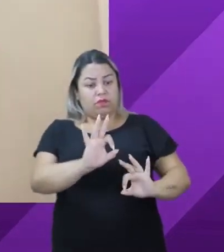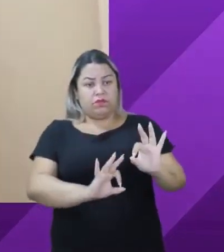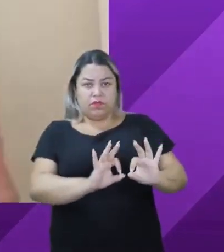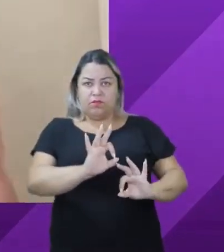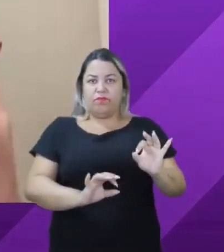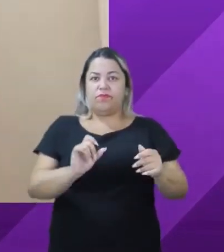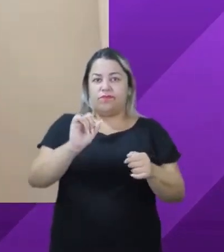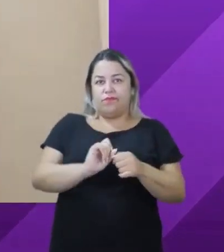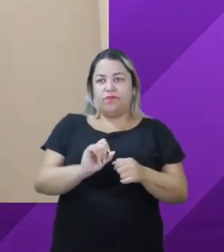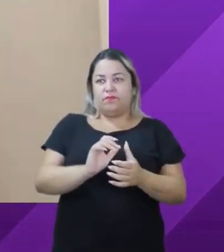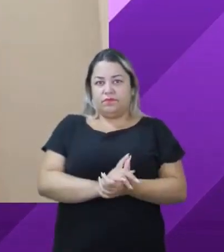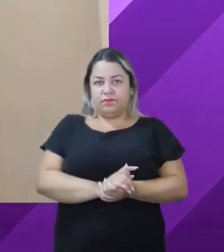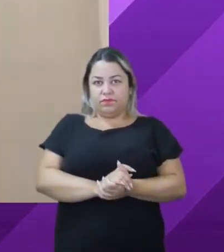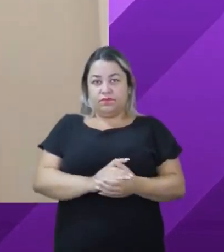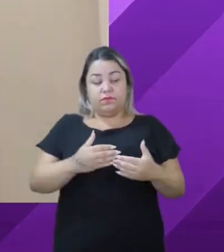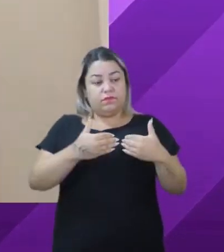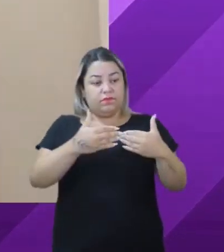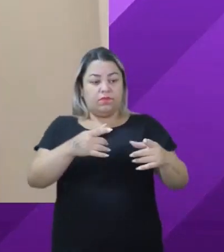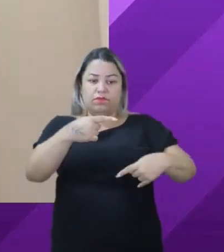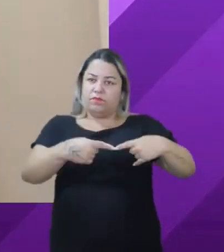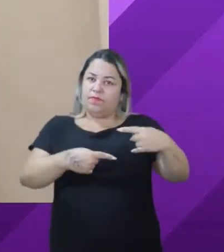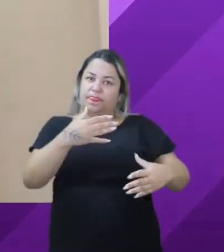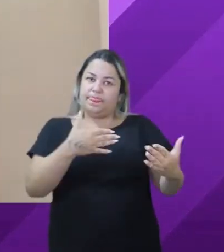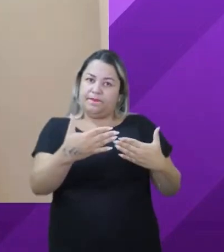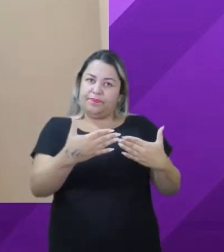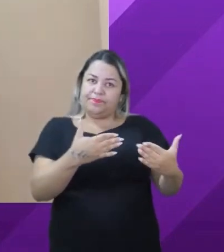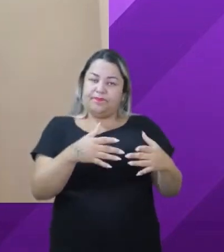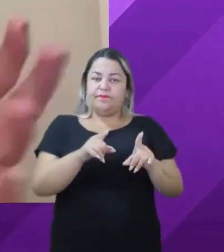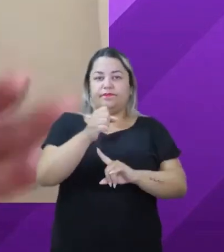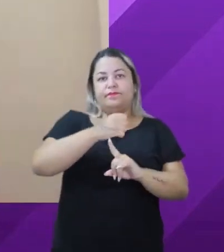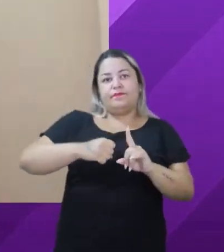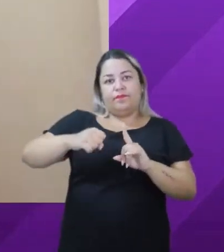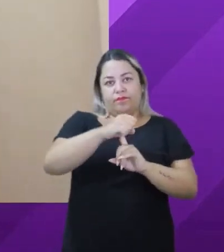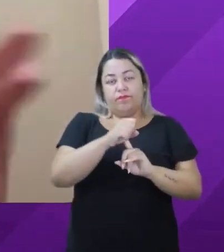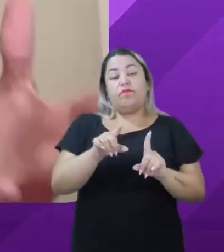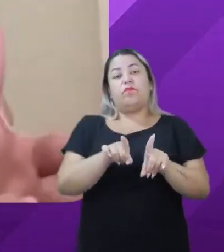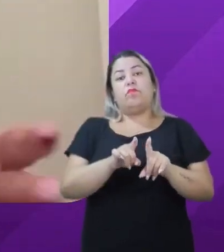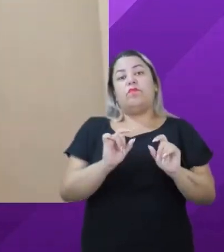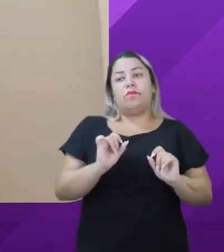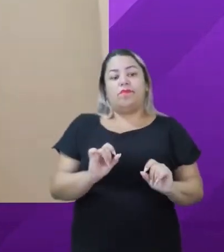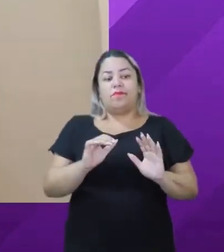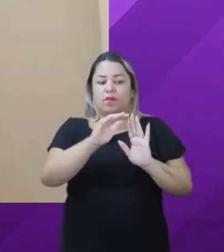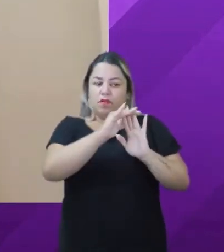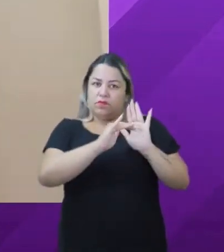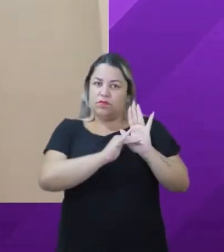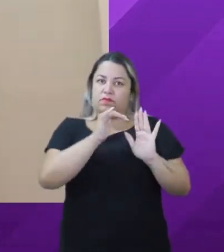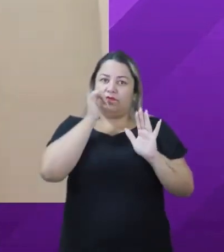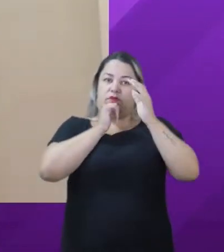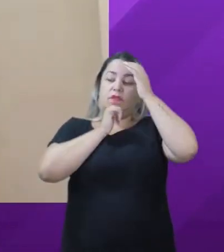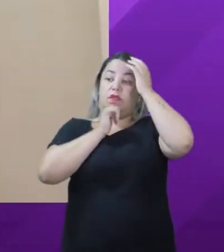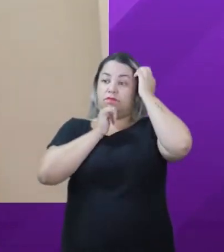organizar, fazer, né, enfim, abrir um processo de diálogo e de mobilização na sociedade foi justamente com a pauta das mulheres, né, com